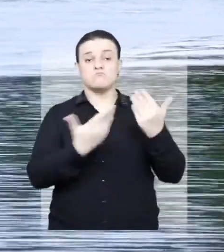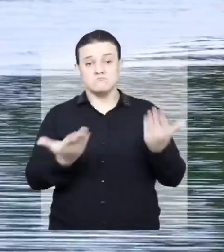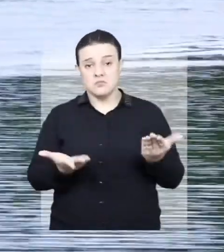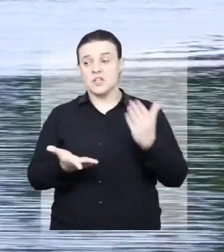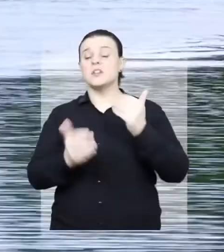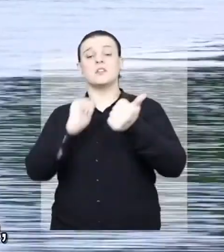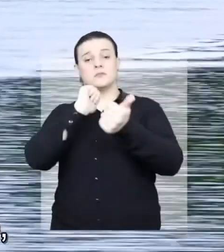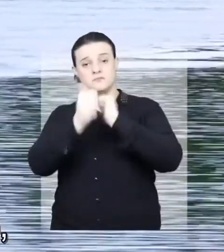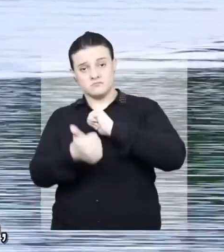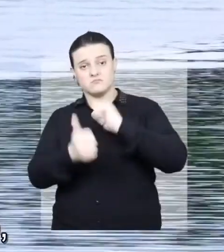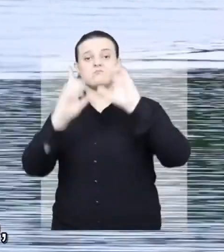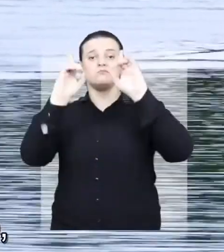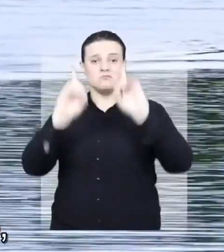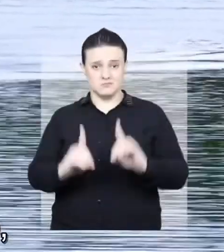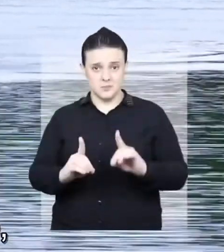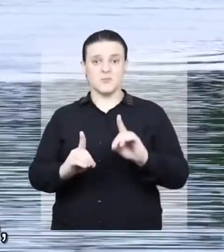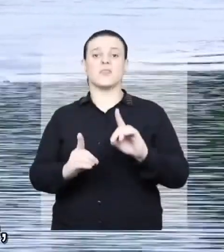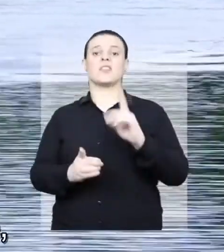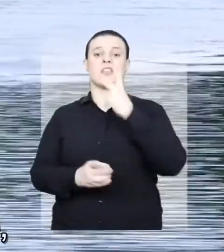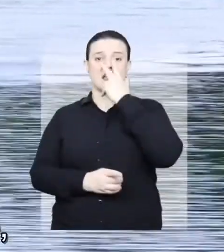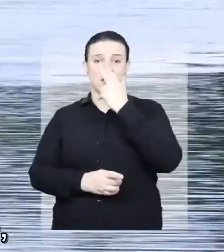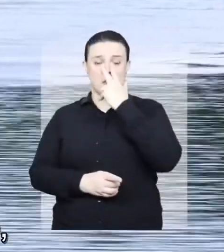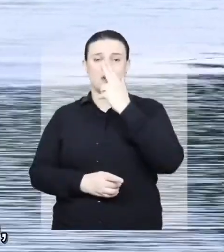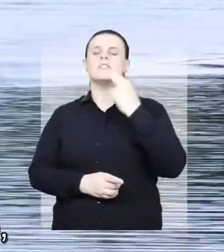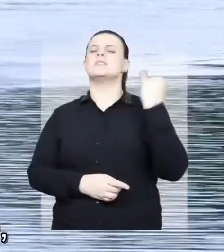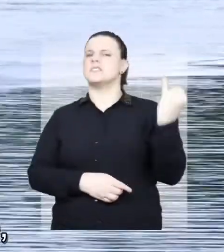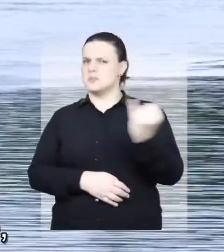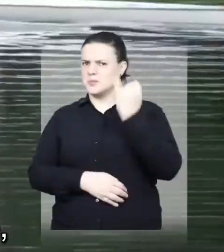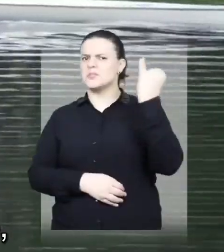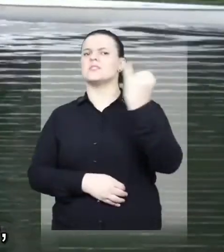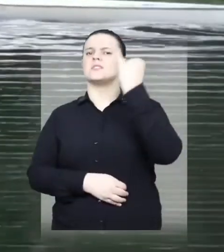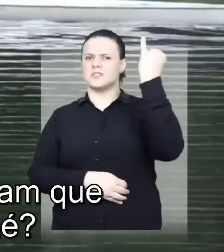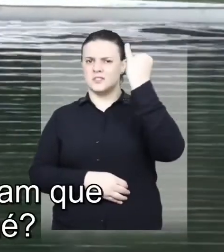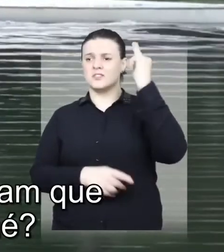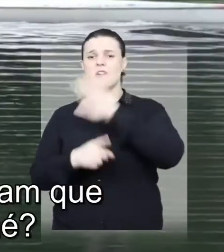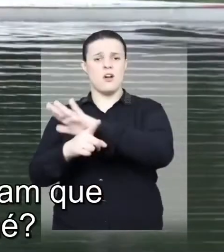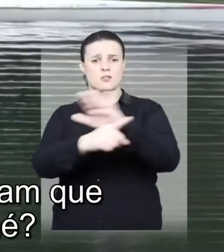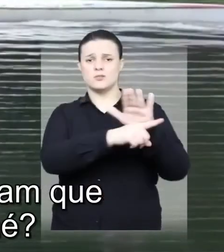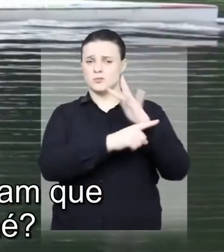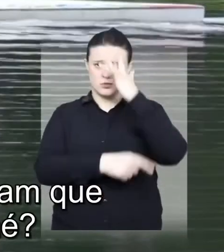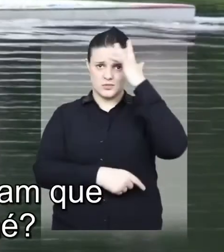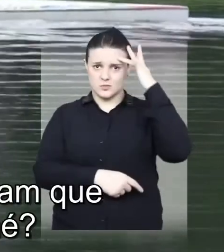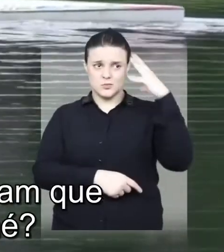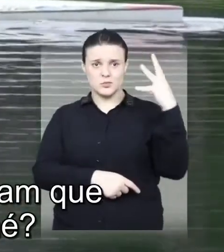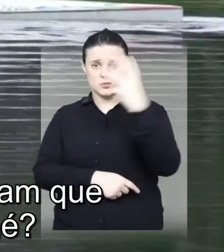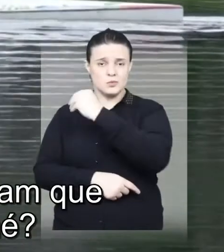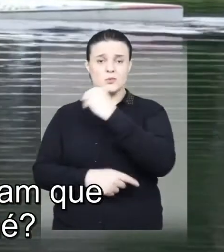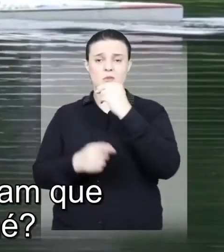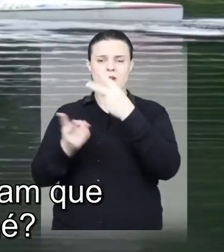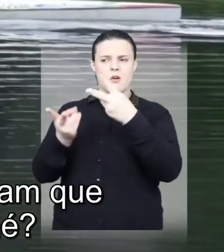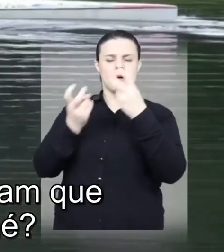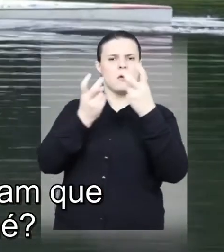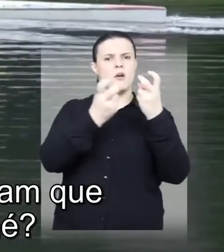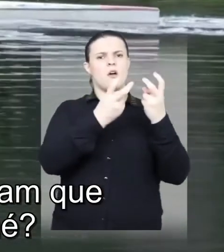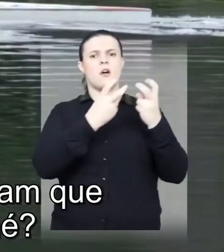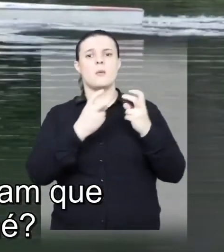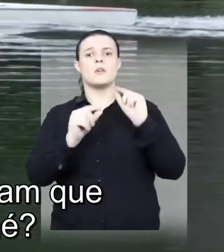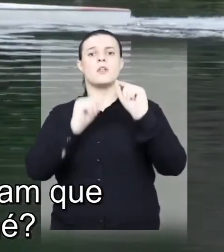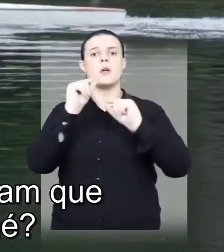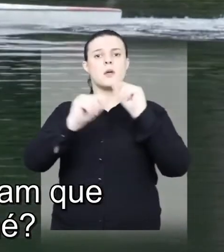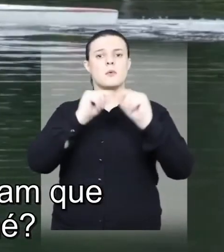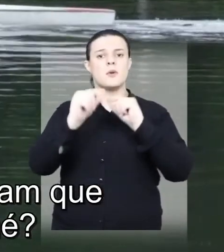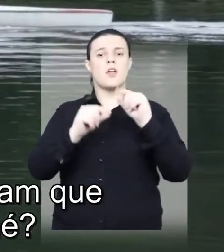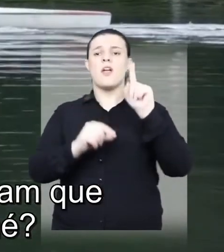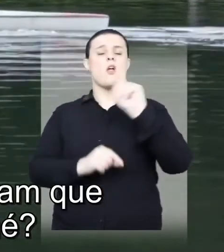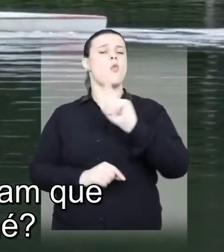paradesporto, eu acho que ele é muito importante, que ajuda com que as pessoas percebam que não